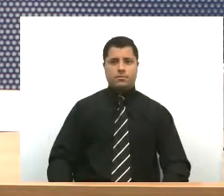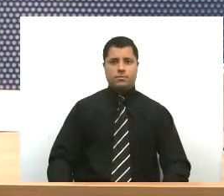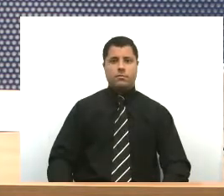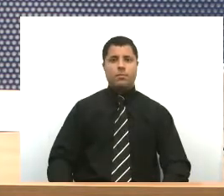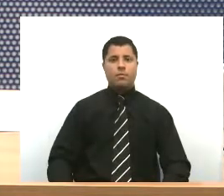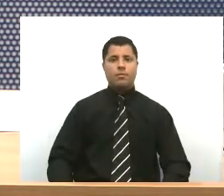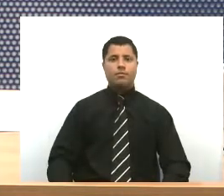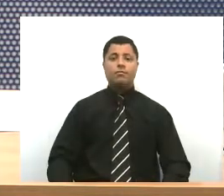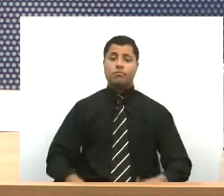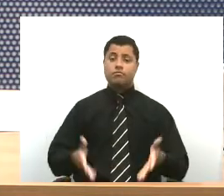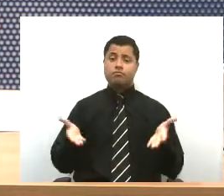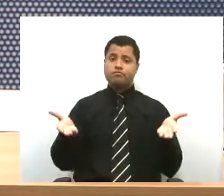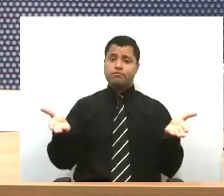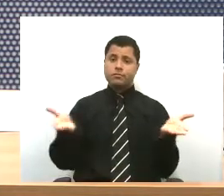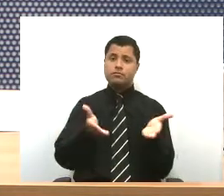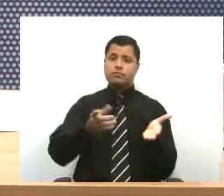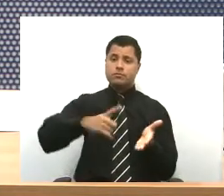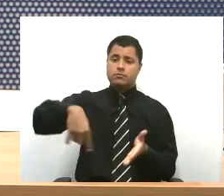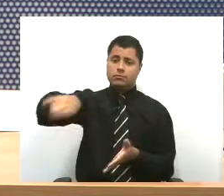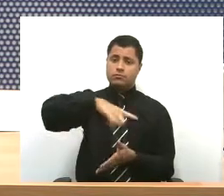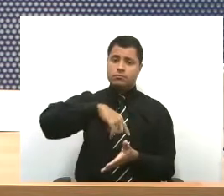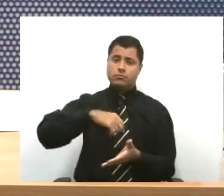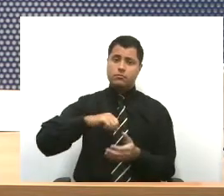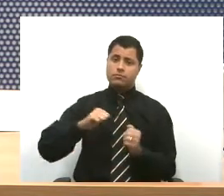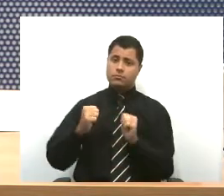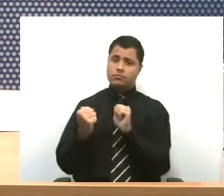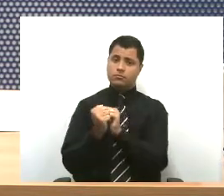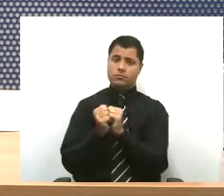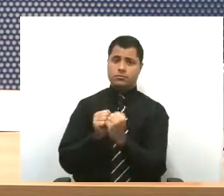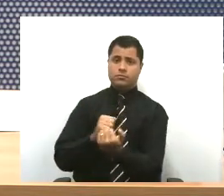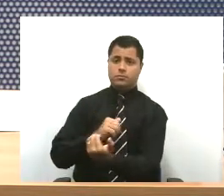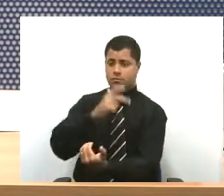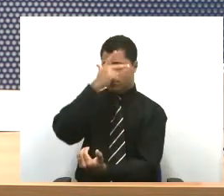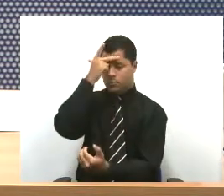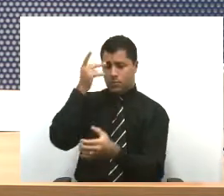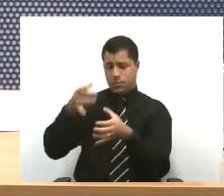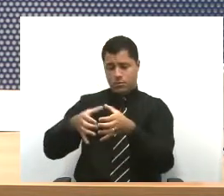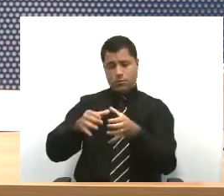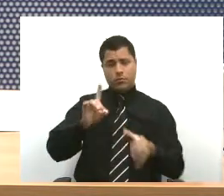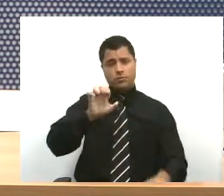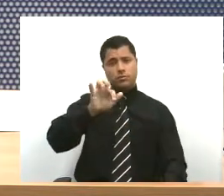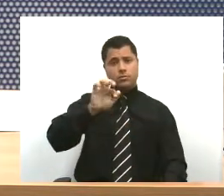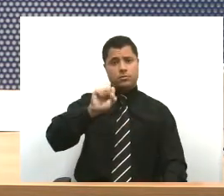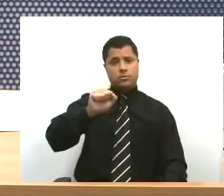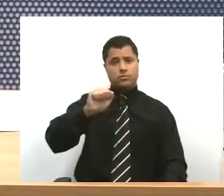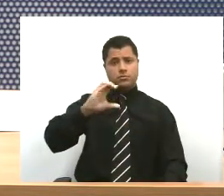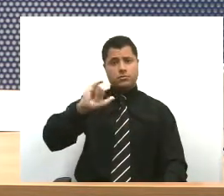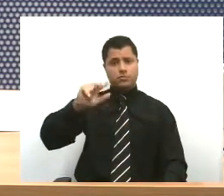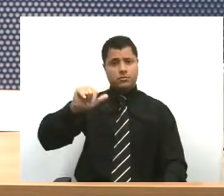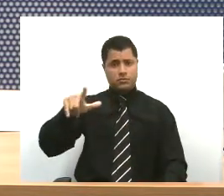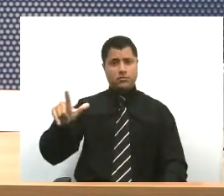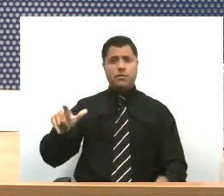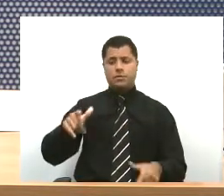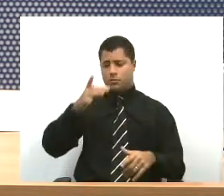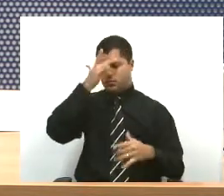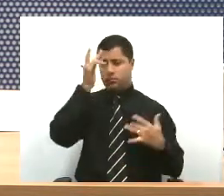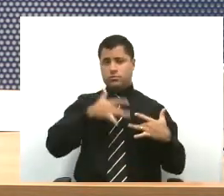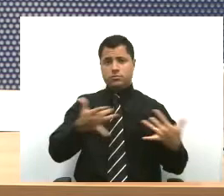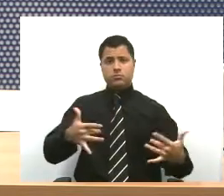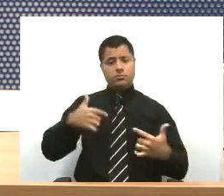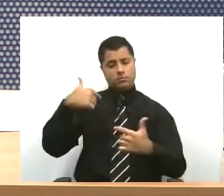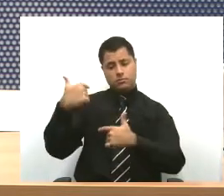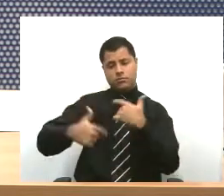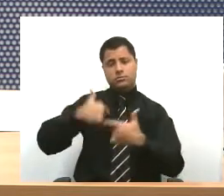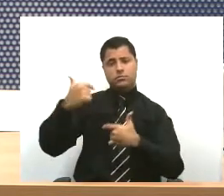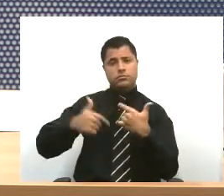Hoje, nós contamos com a formação básica de agentes de defesa civil, então os voluntários, os trabalhadores que